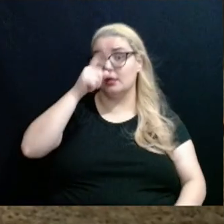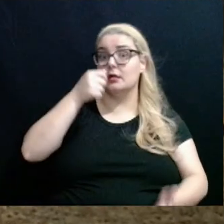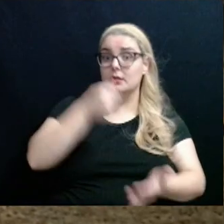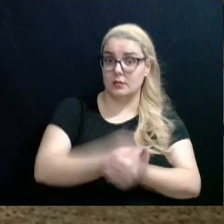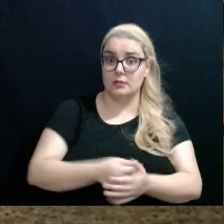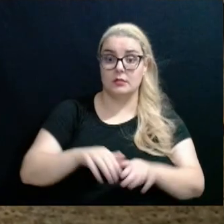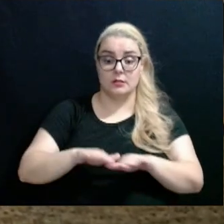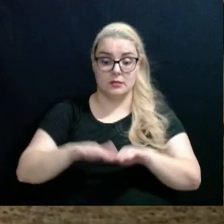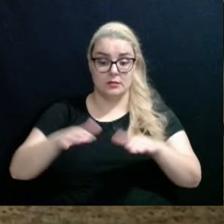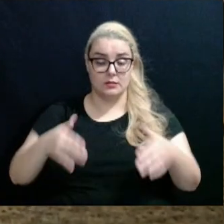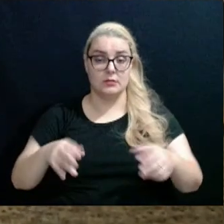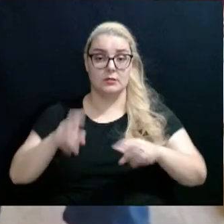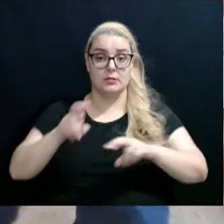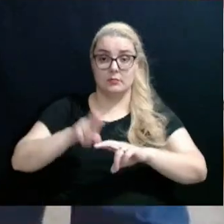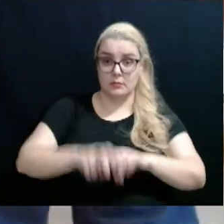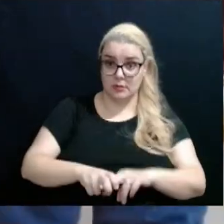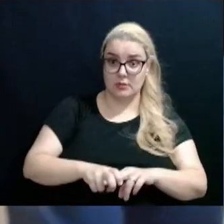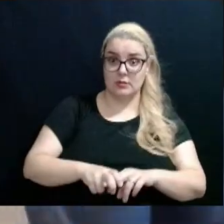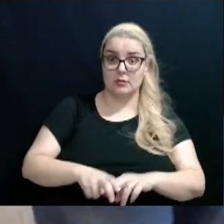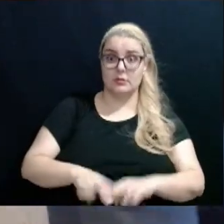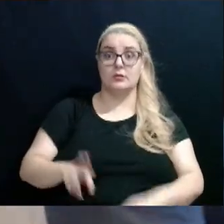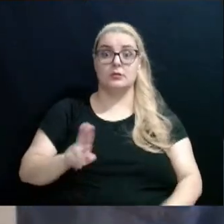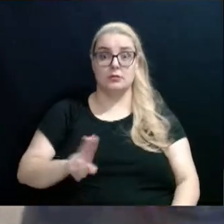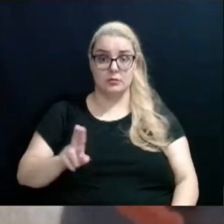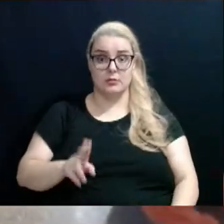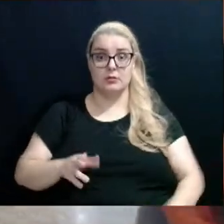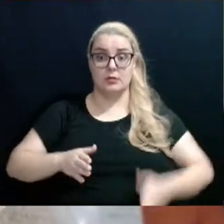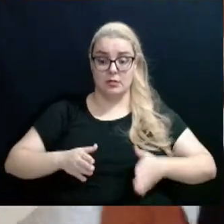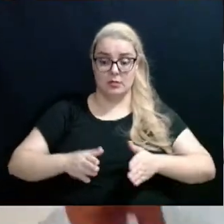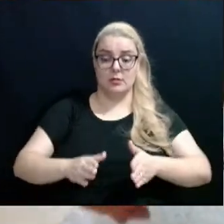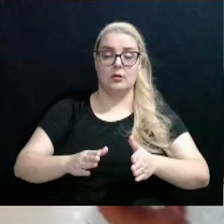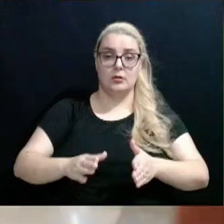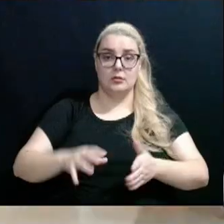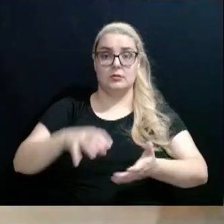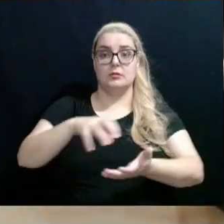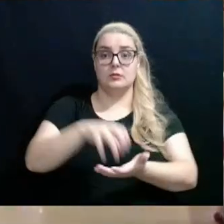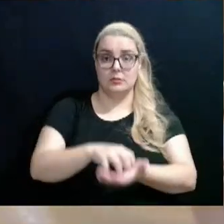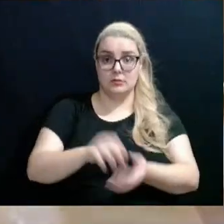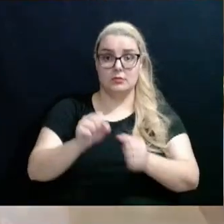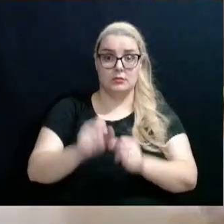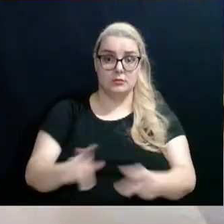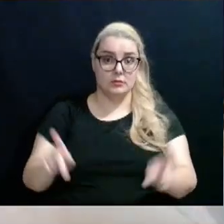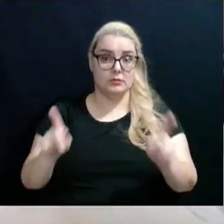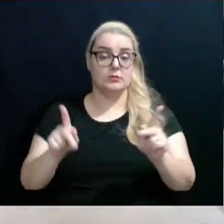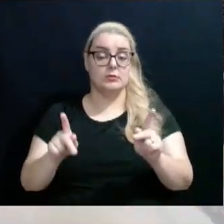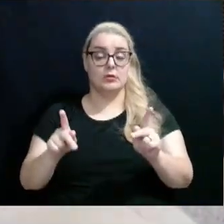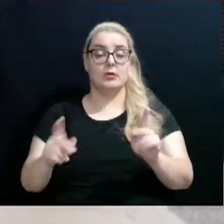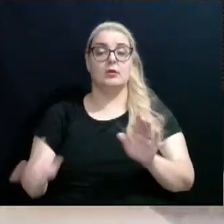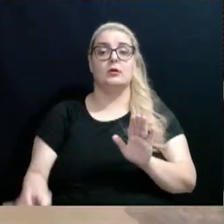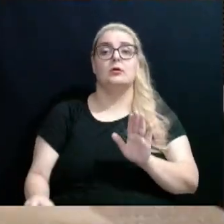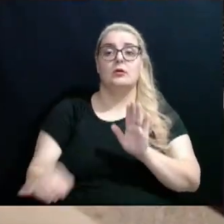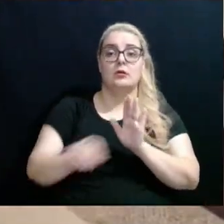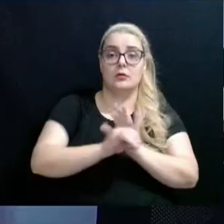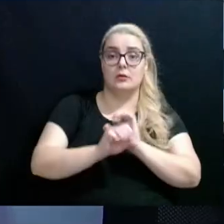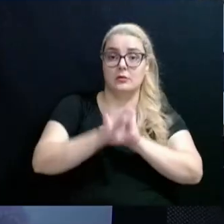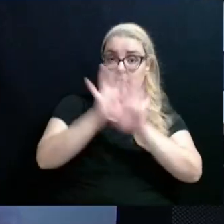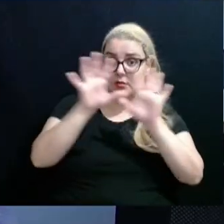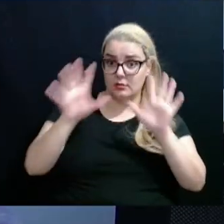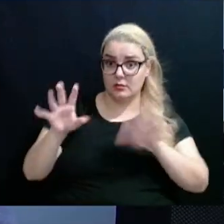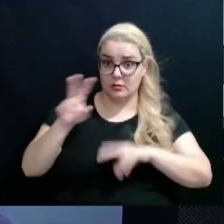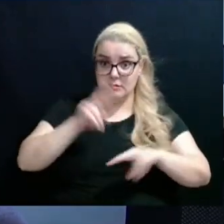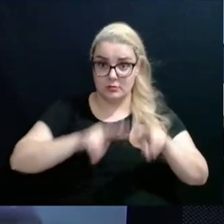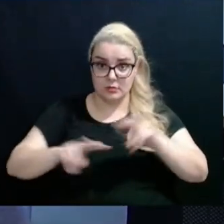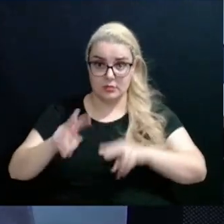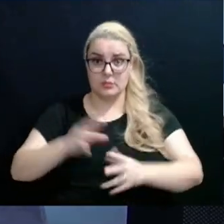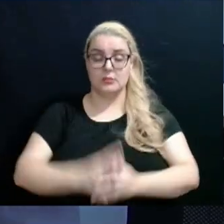e cadeiras sejam instaladas em corredores centrais dos shopping centers com identificação clara e visível. De